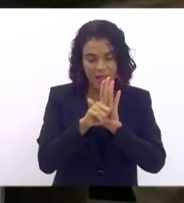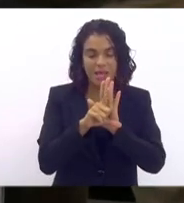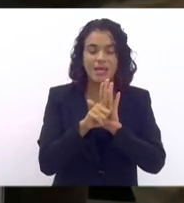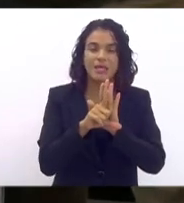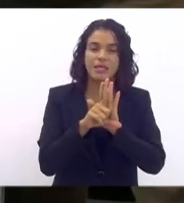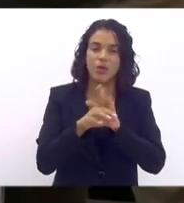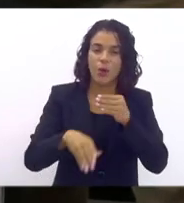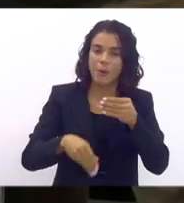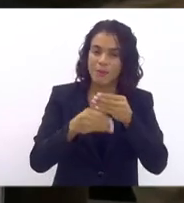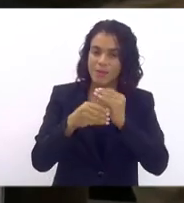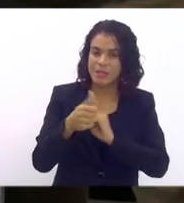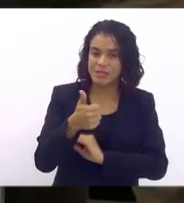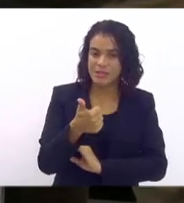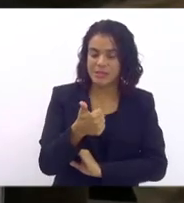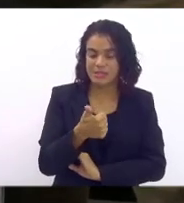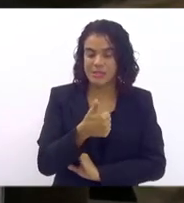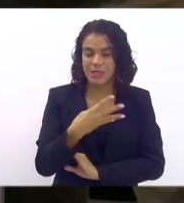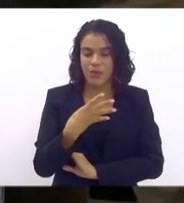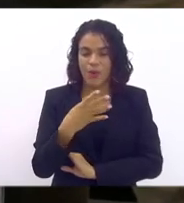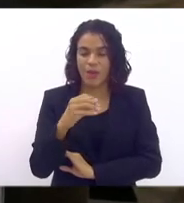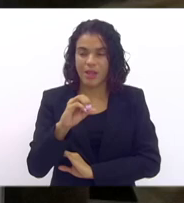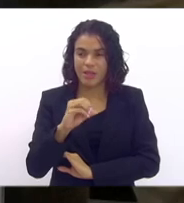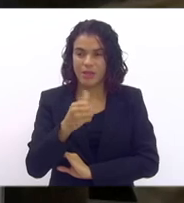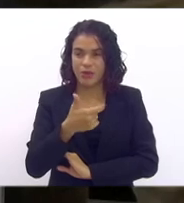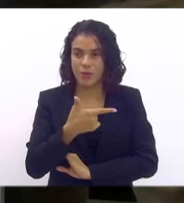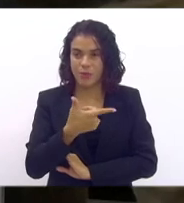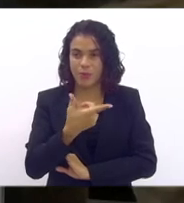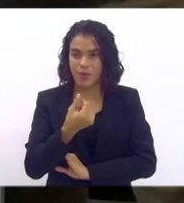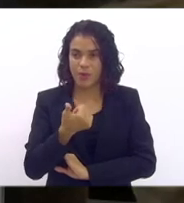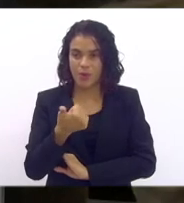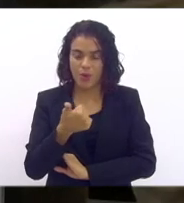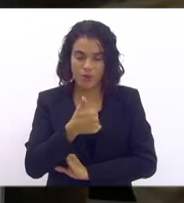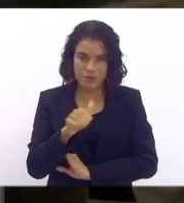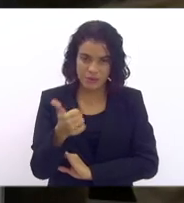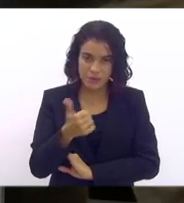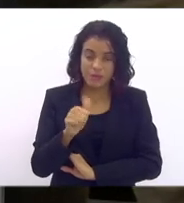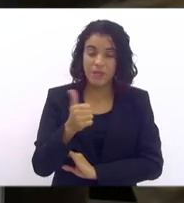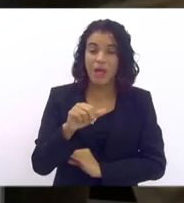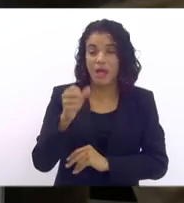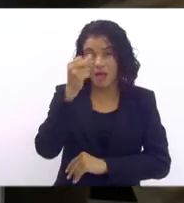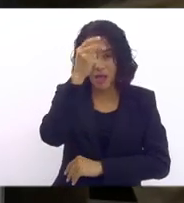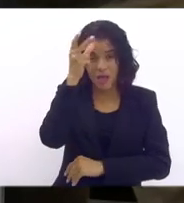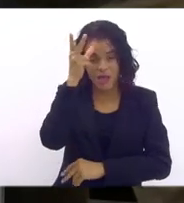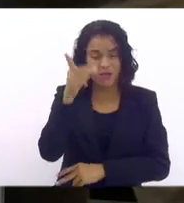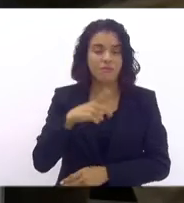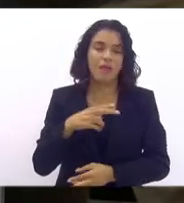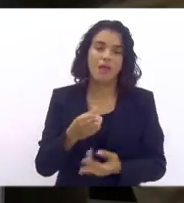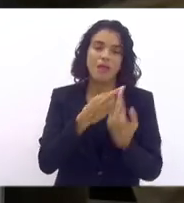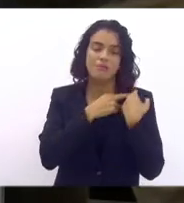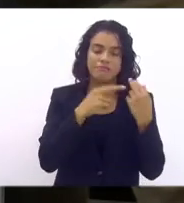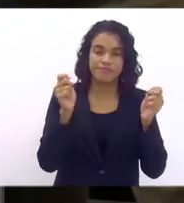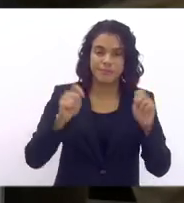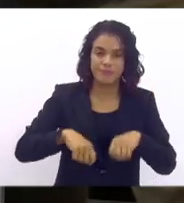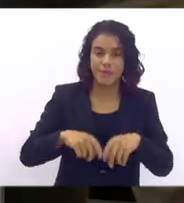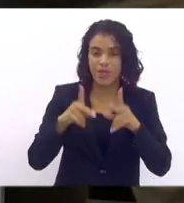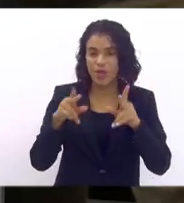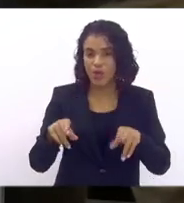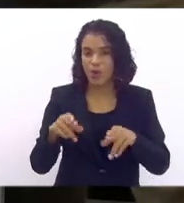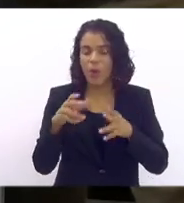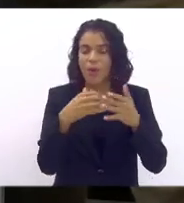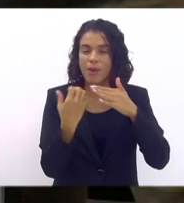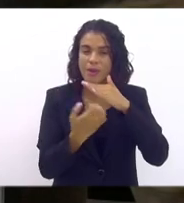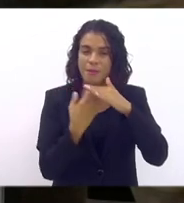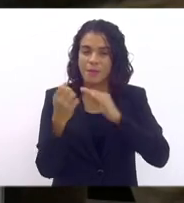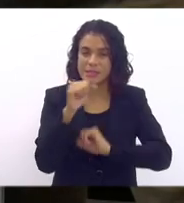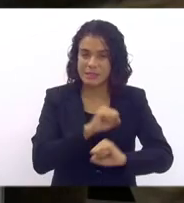2011 e que isso passa a ser uma competência natural da prefeitura ela tem a competência para fazer esse tipo de destinação assim como a conurb e outras companhias